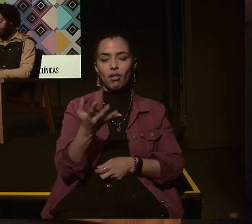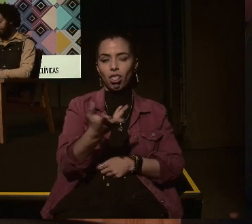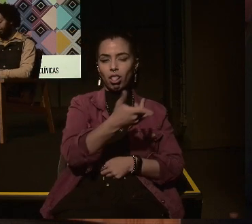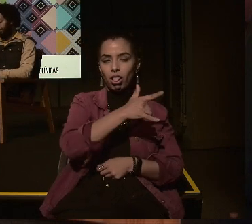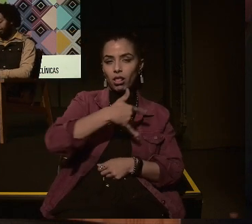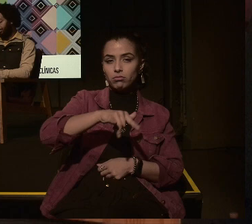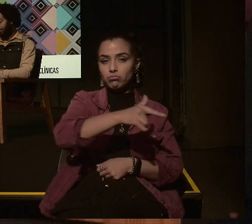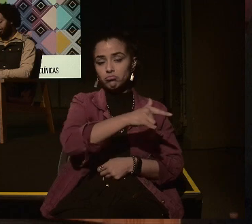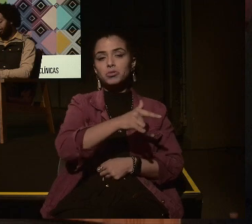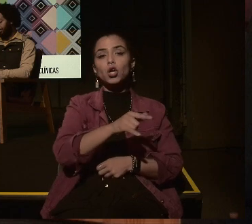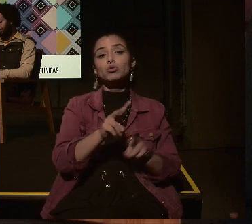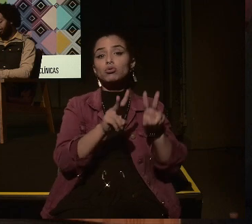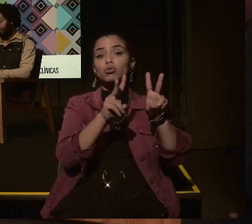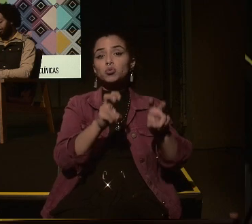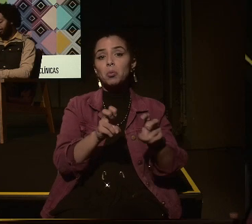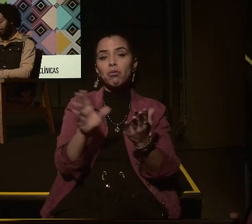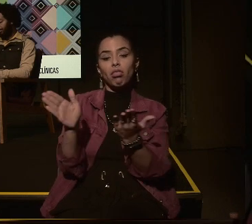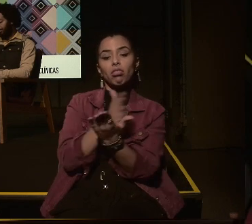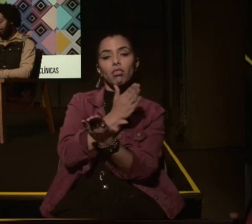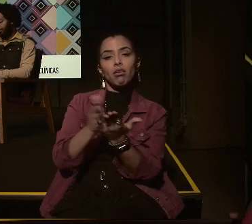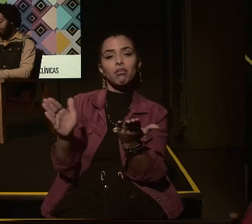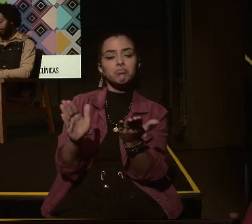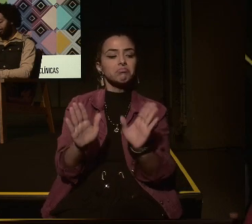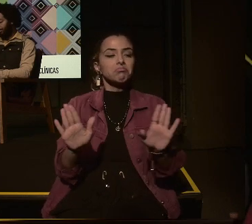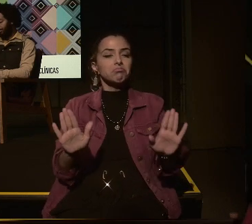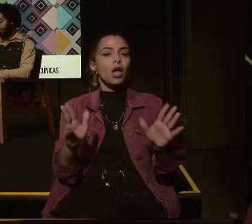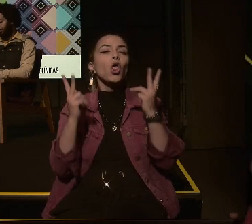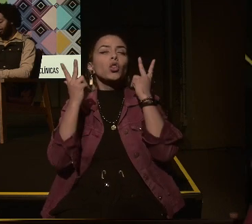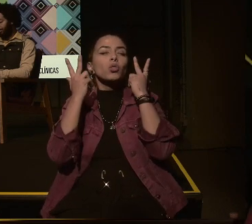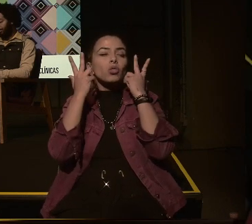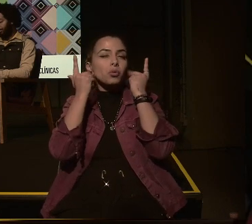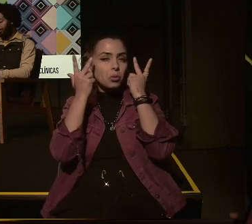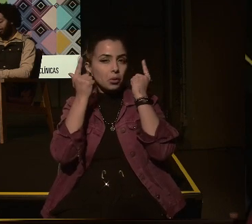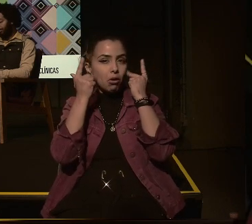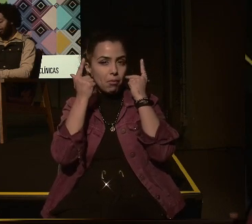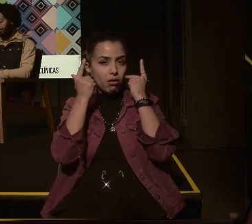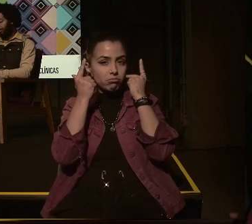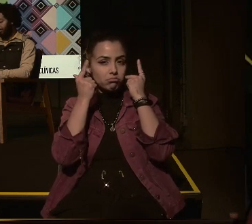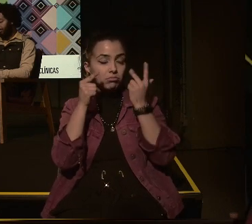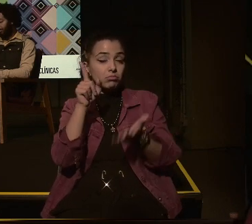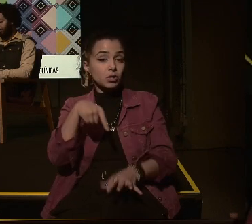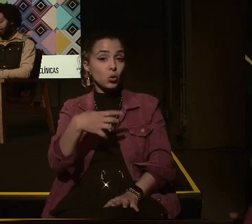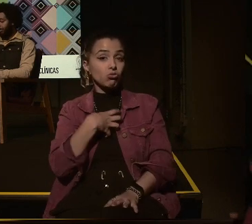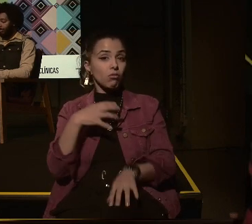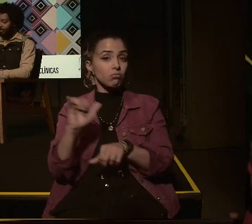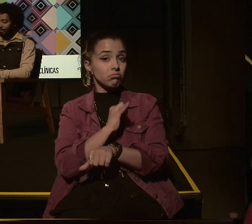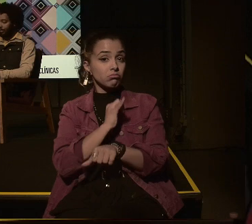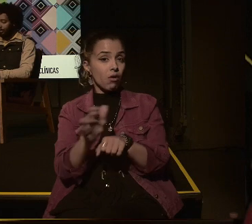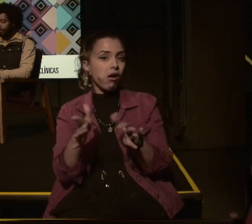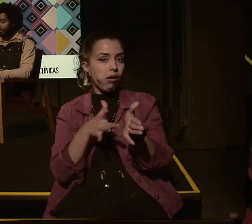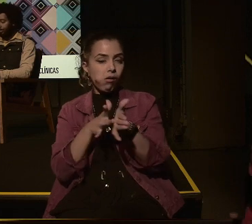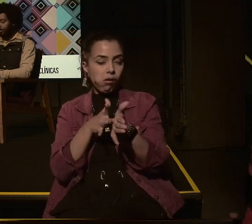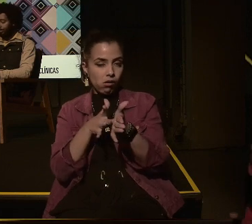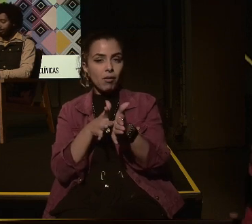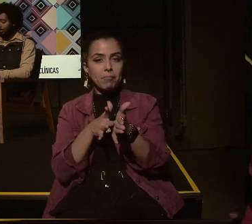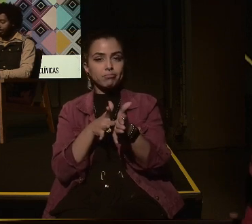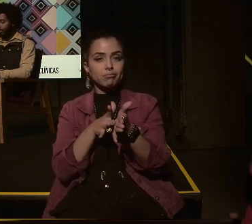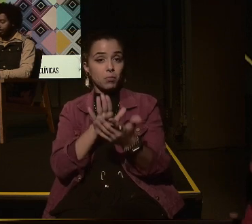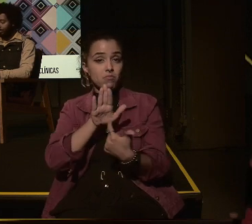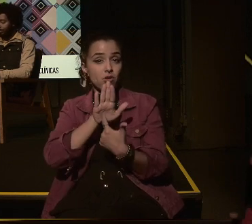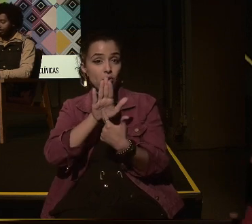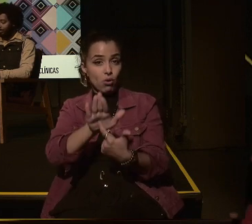da normalidade. Então, ela criou uma ilusão que é possível ser normal